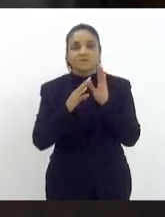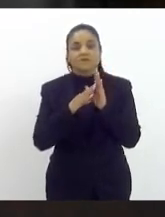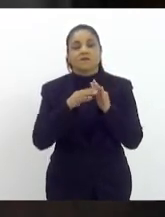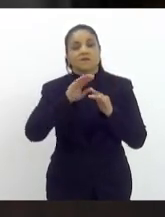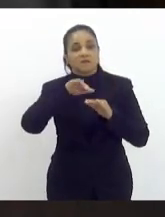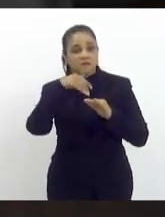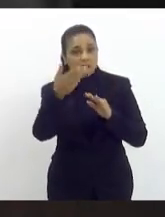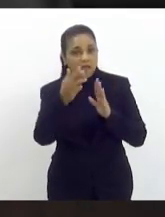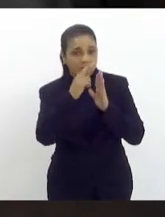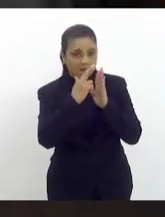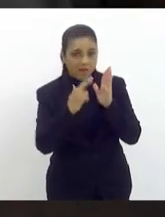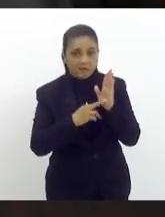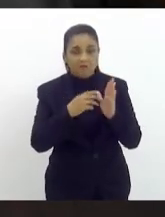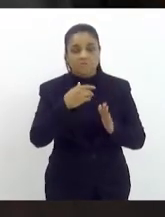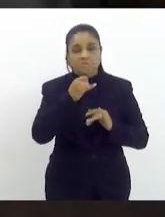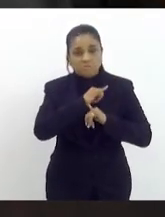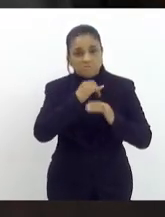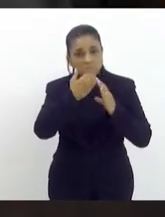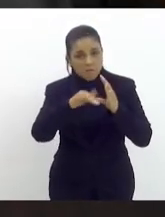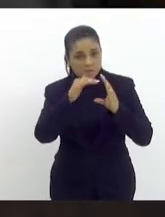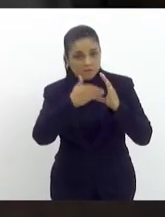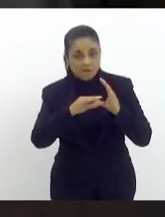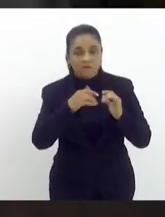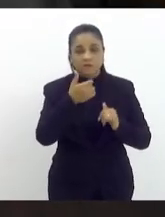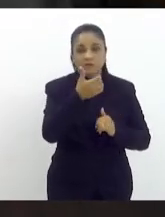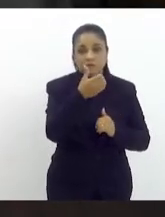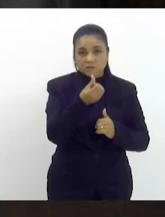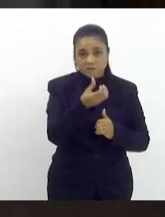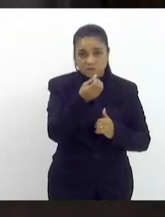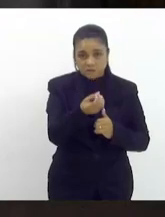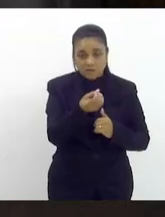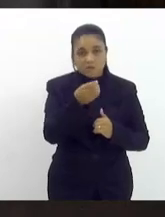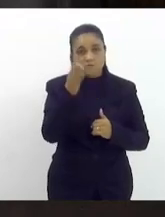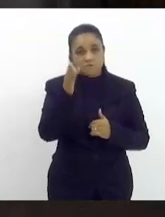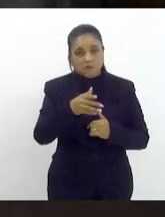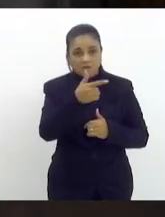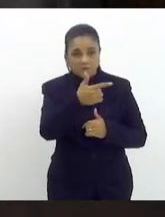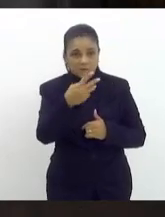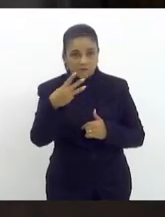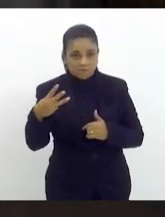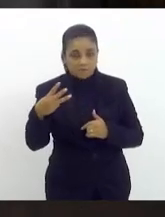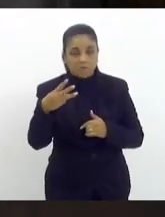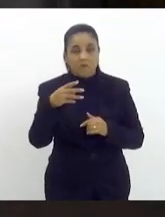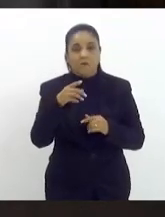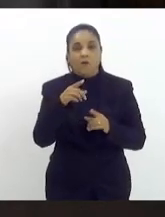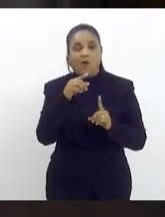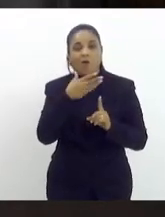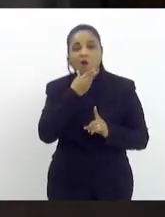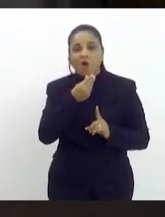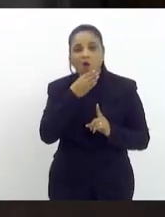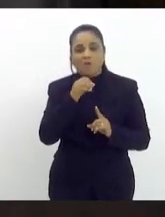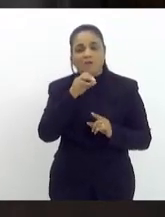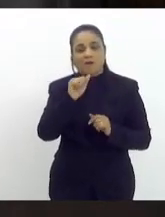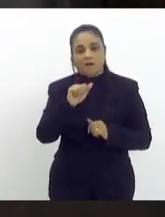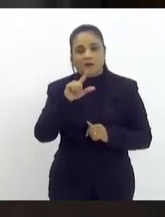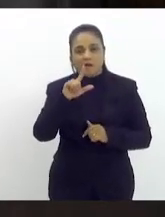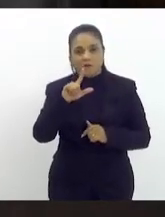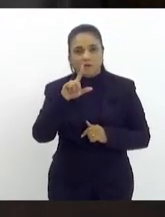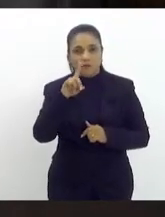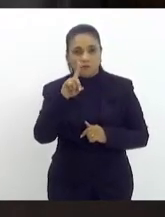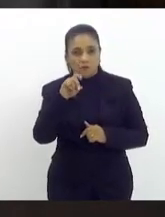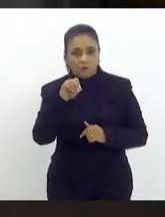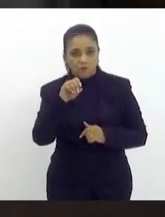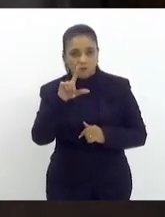mensagem número 6 de 2023, que indica Adolfo Konder, homem de Carvalho Filho,